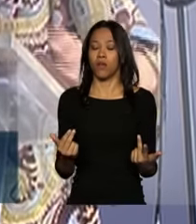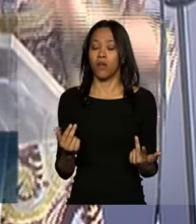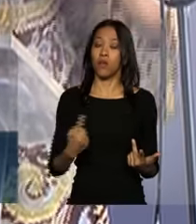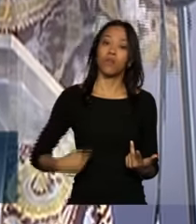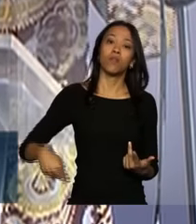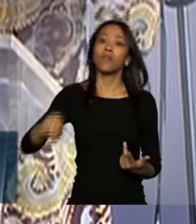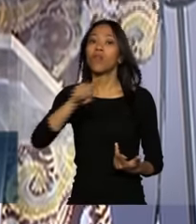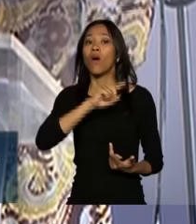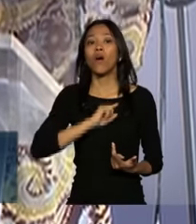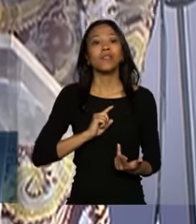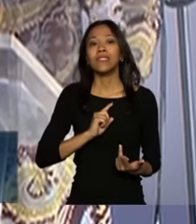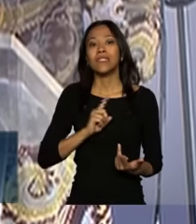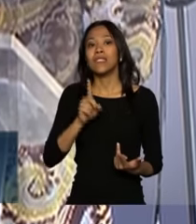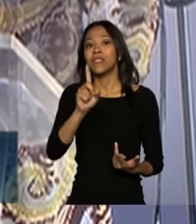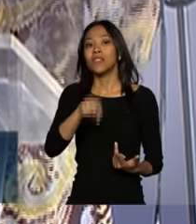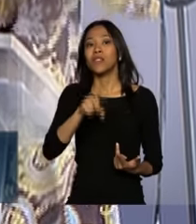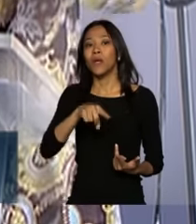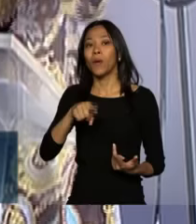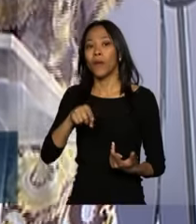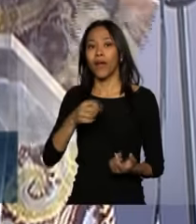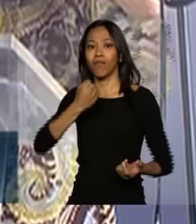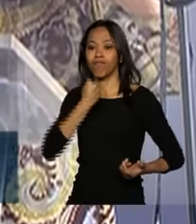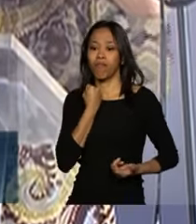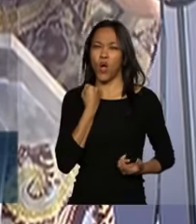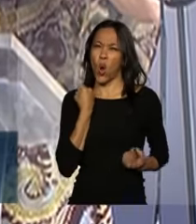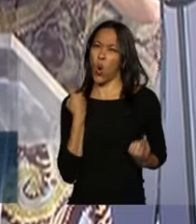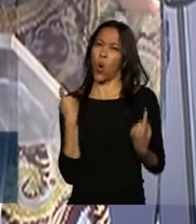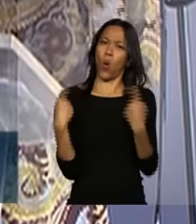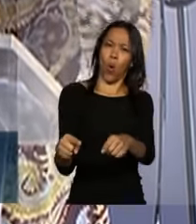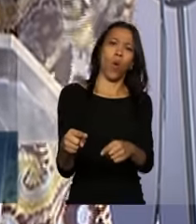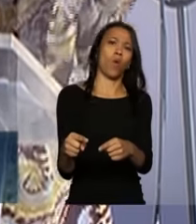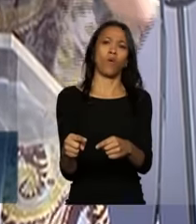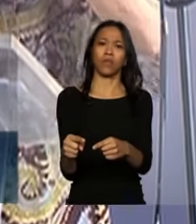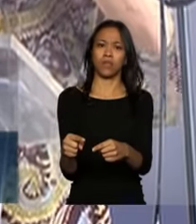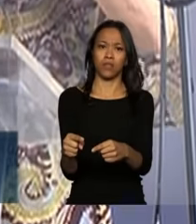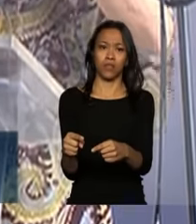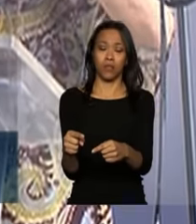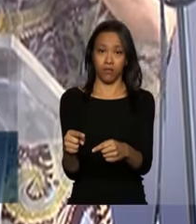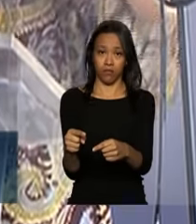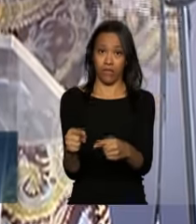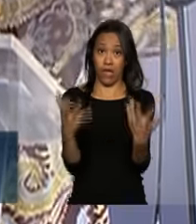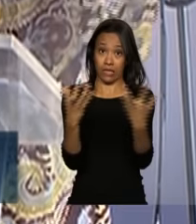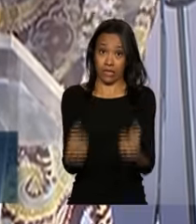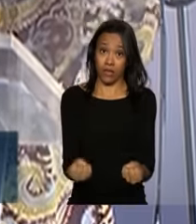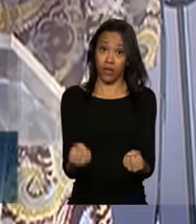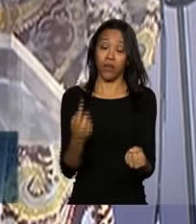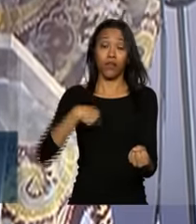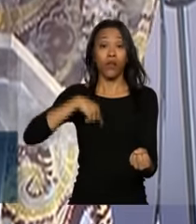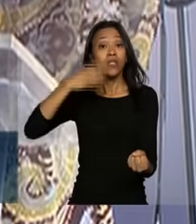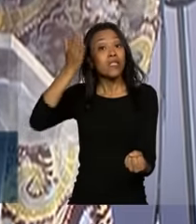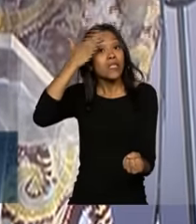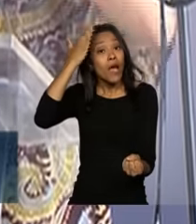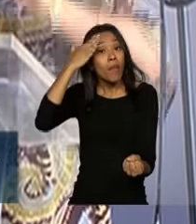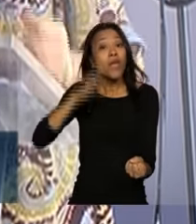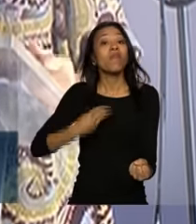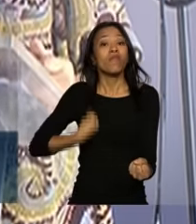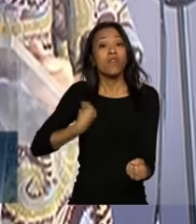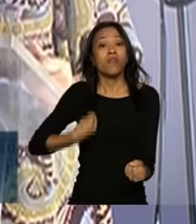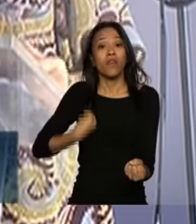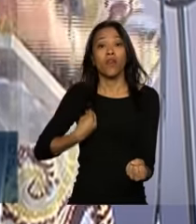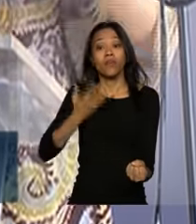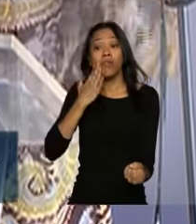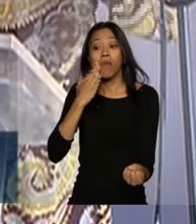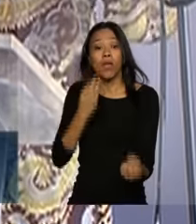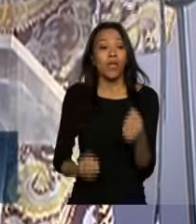gente não combate seca. O que que a gente faz? A gente convive com a seca. O que que é conviver com a